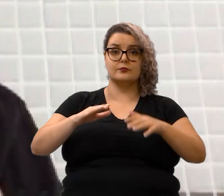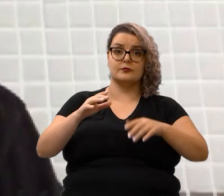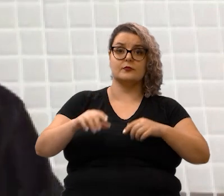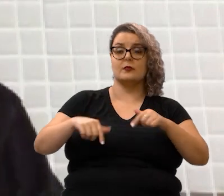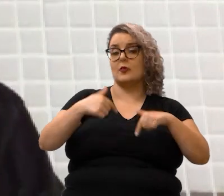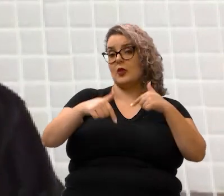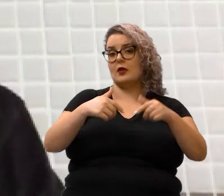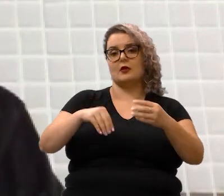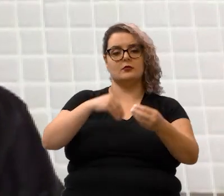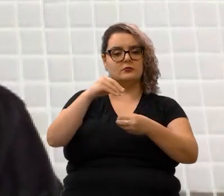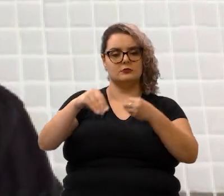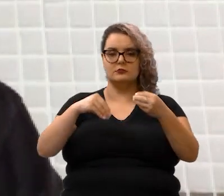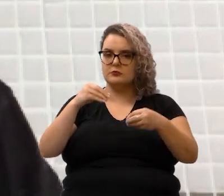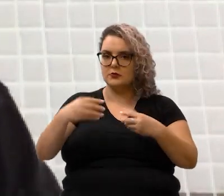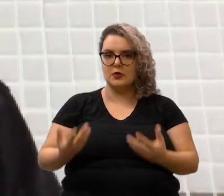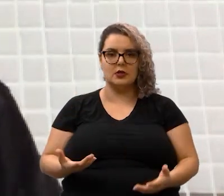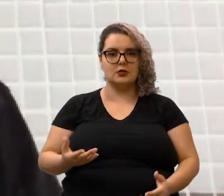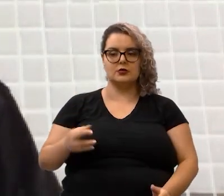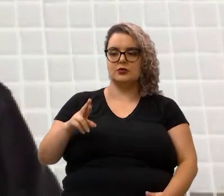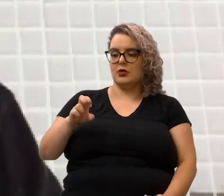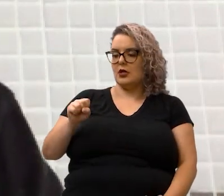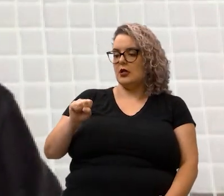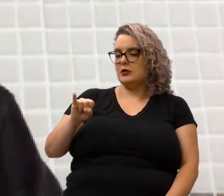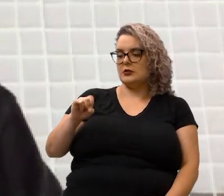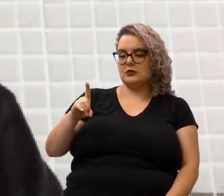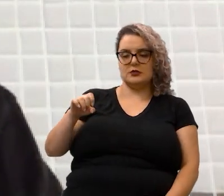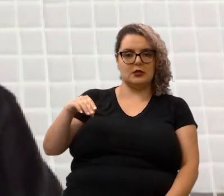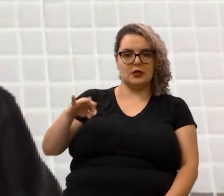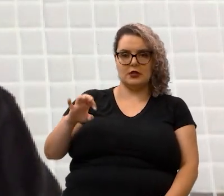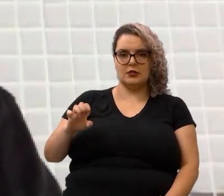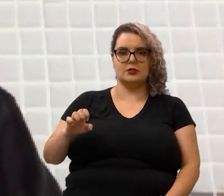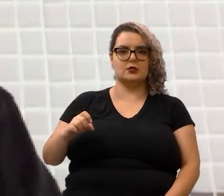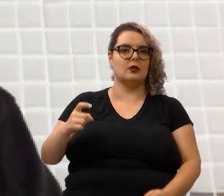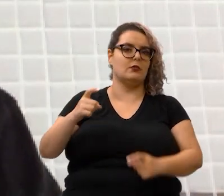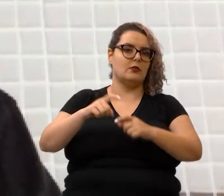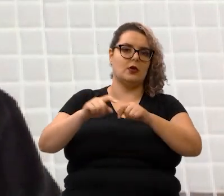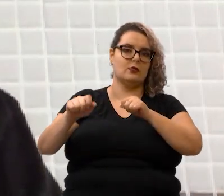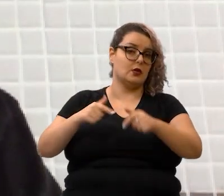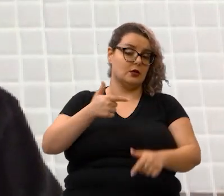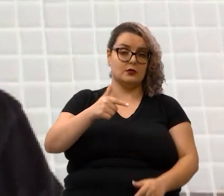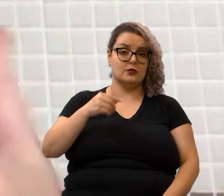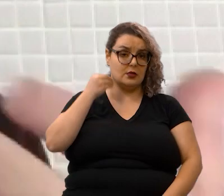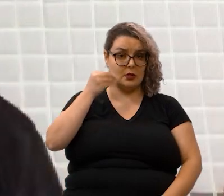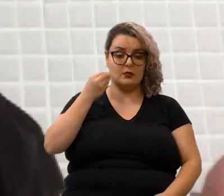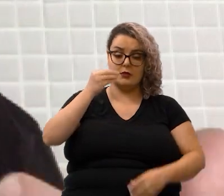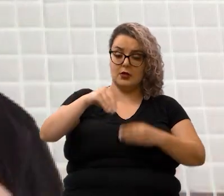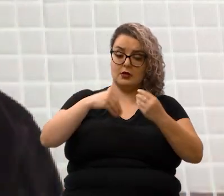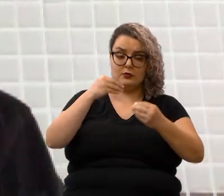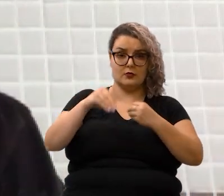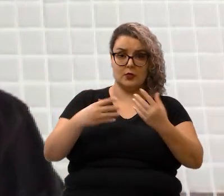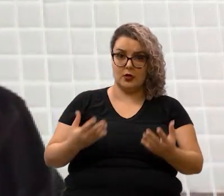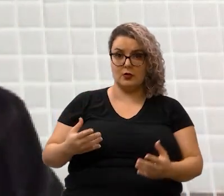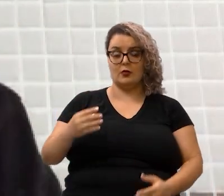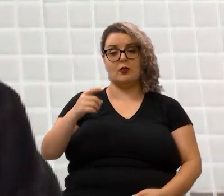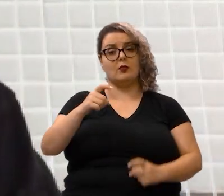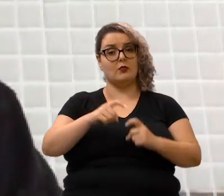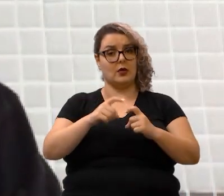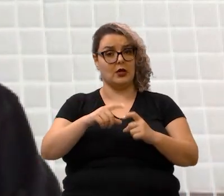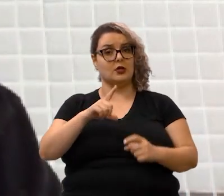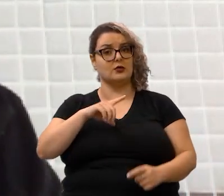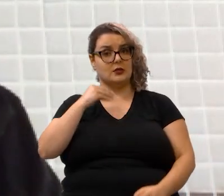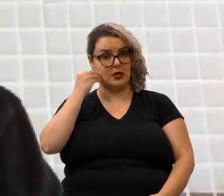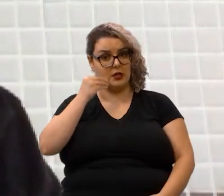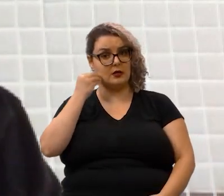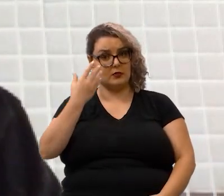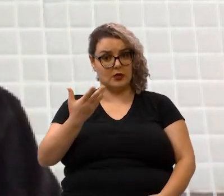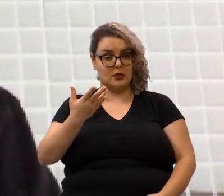trabalhos misturam casuísticas de residente, né, o médicos recém-formados sem experiência, que mistura junto com médicos que